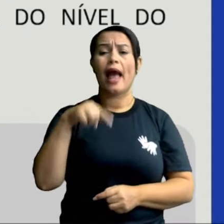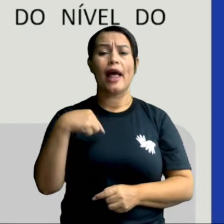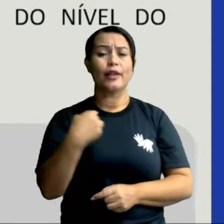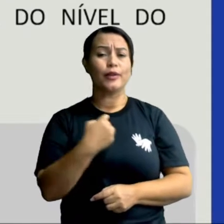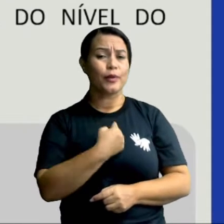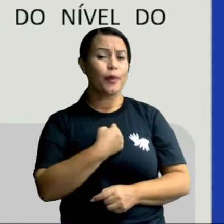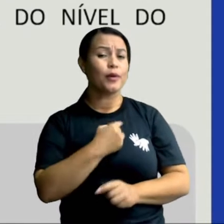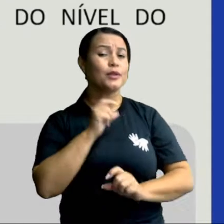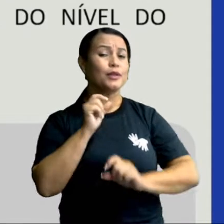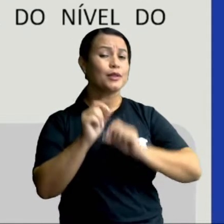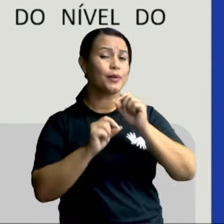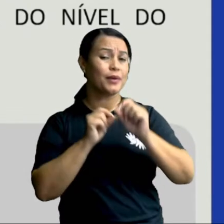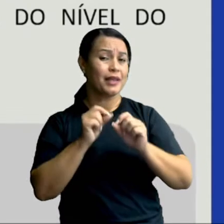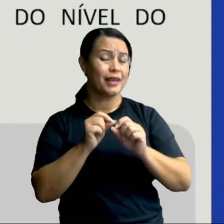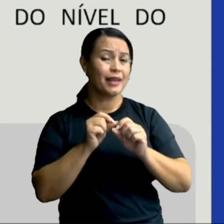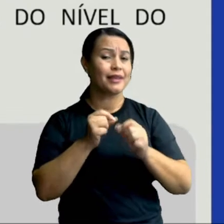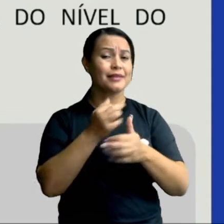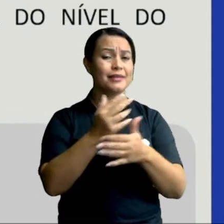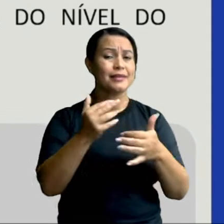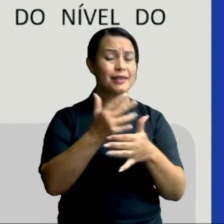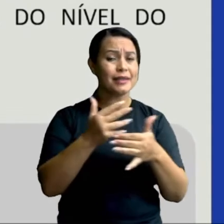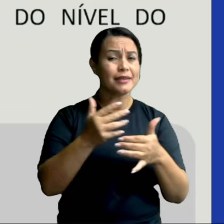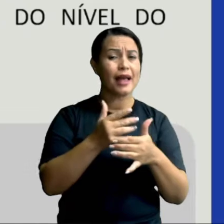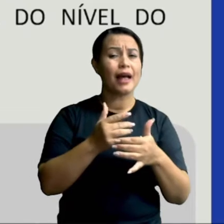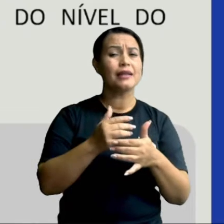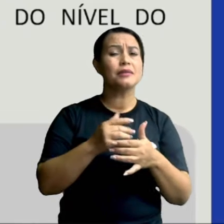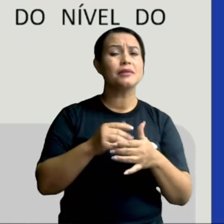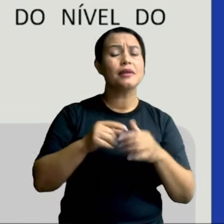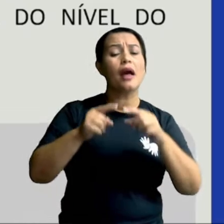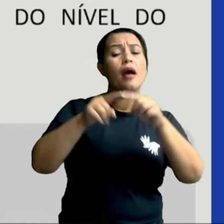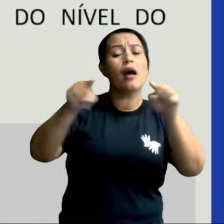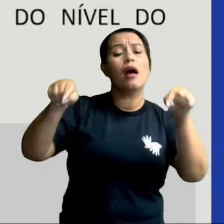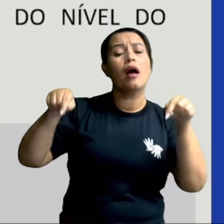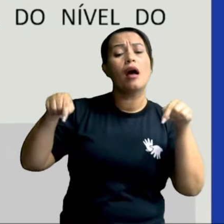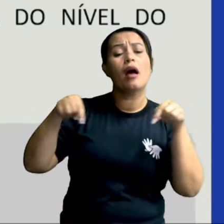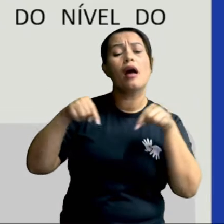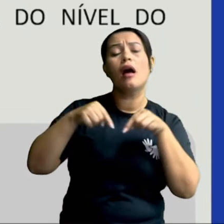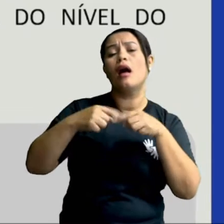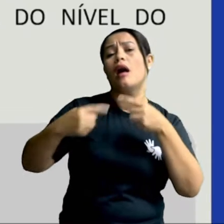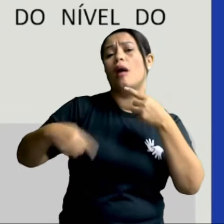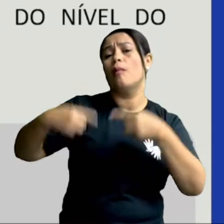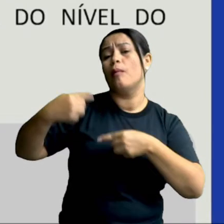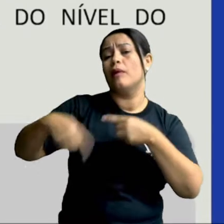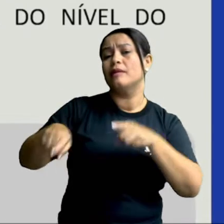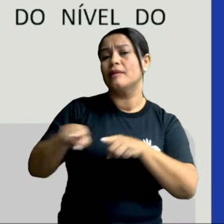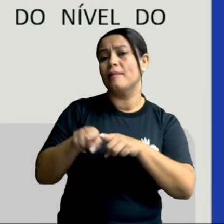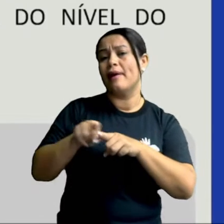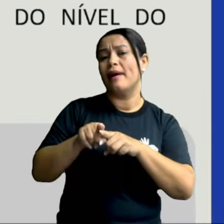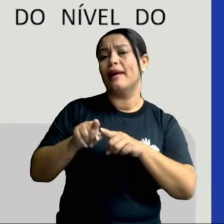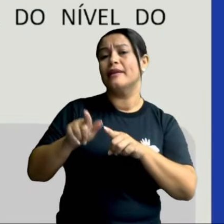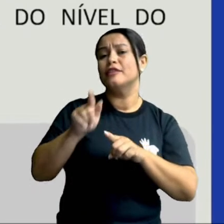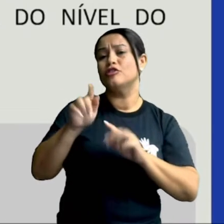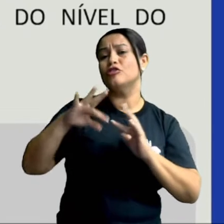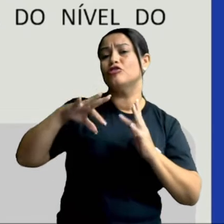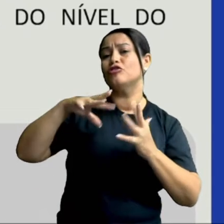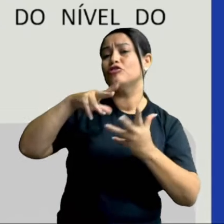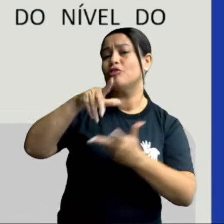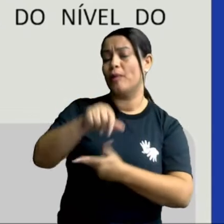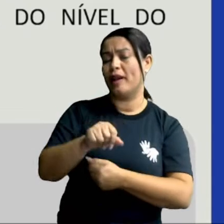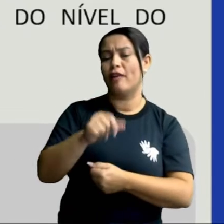mais geográfica, né? Vamos ver os elementos políticos e geográficos. Vamos primeiro tratar